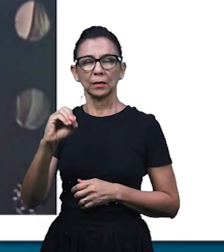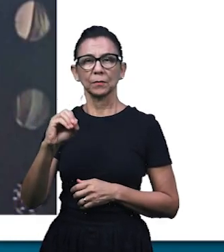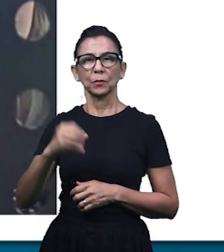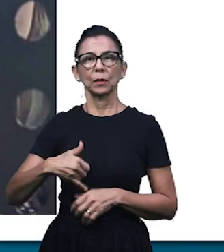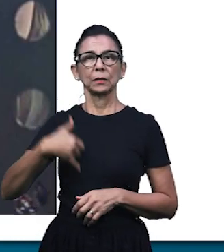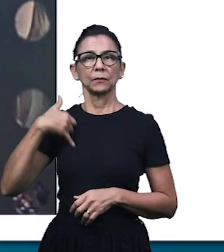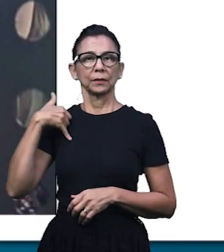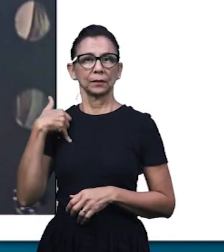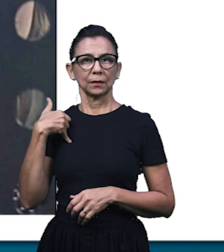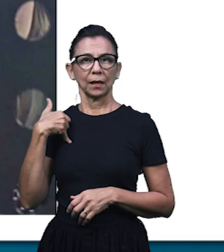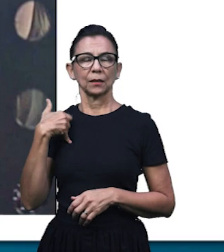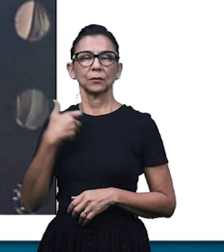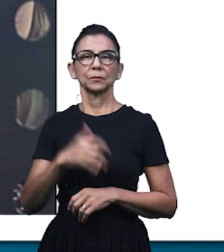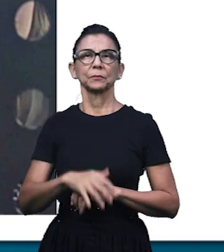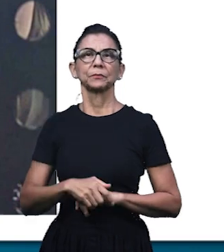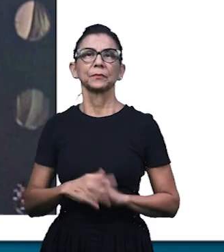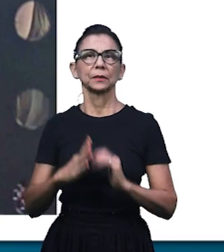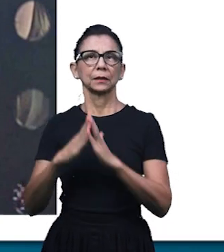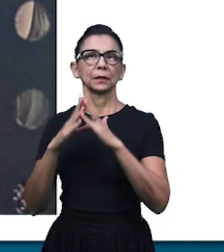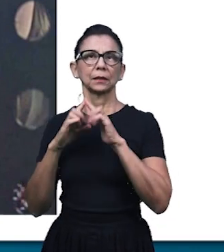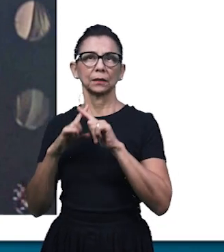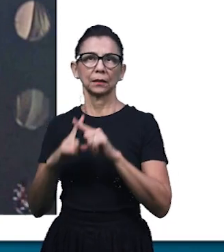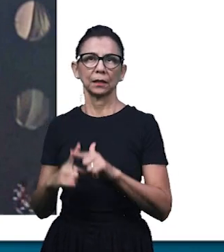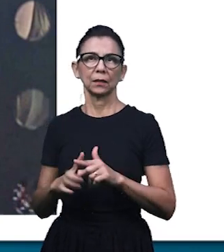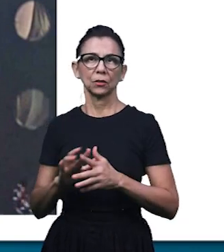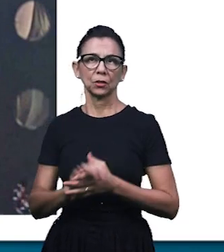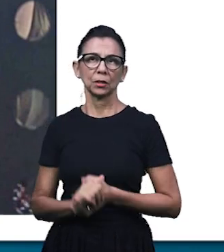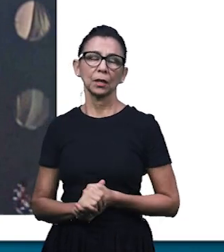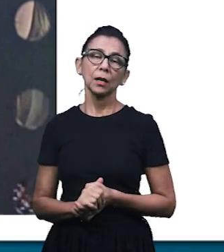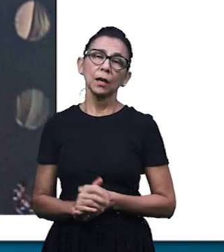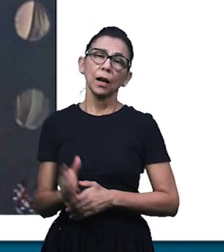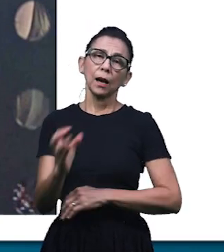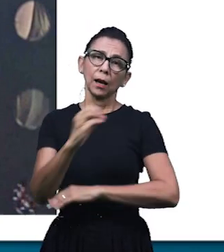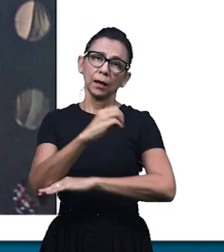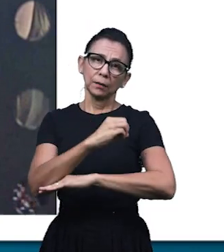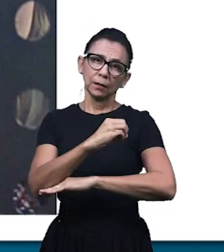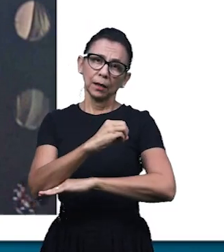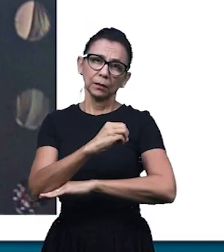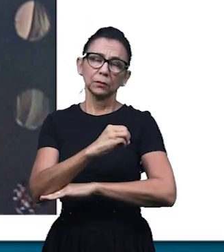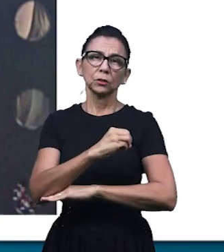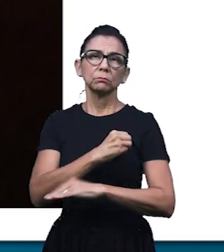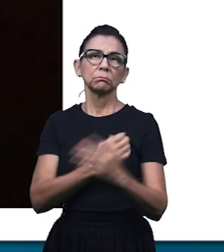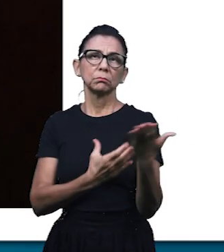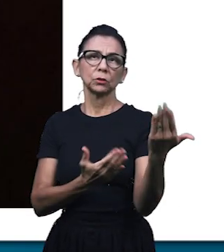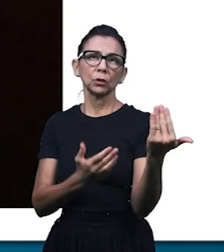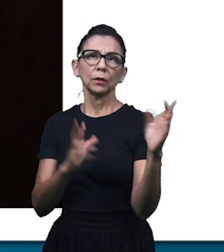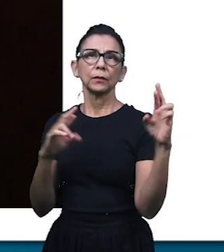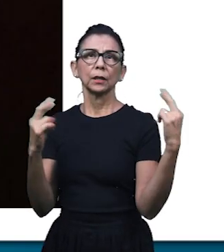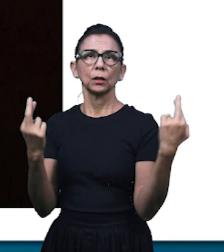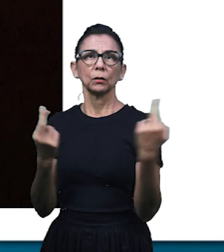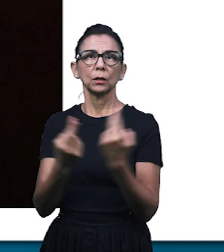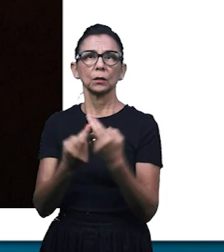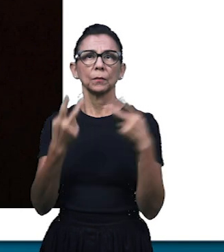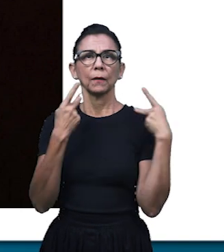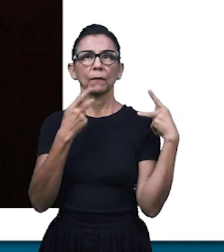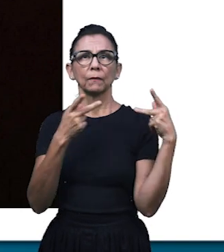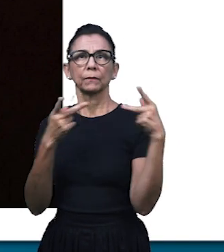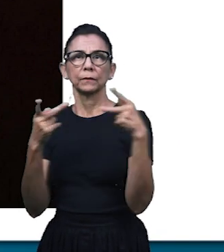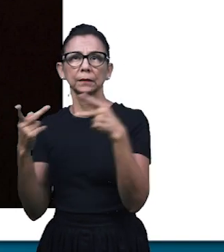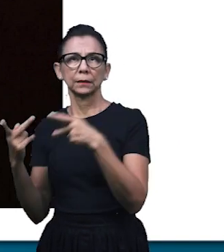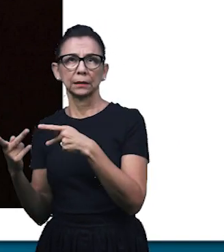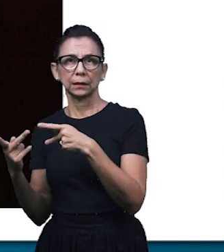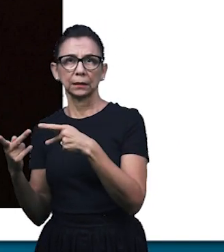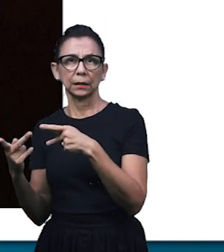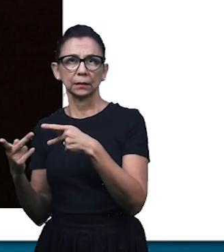Itália. Durante a tarde, os jovens se reuniram com o propósito de realizar visitas.